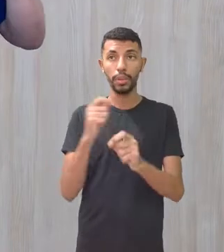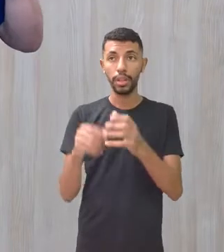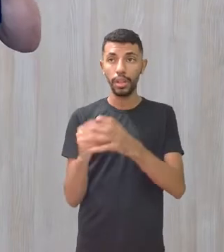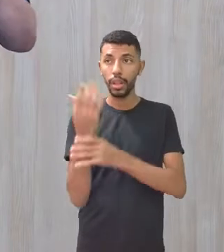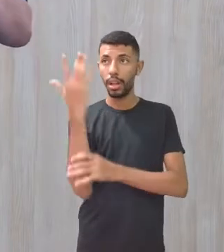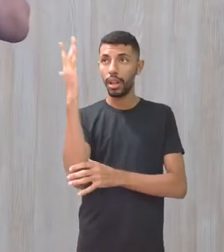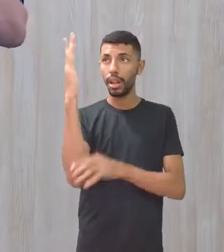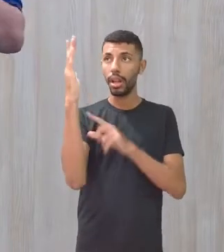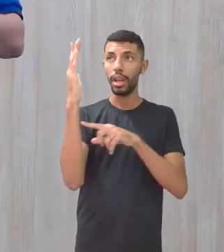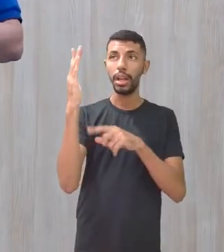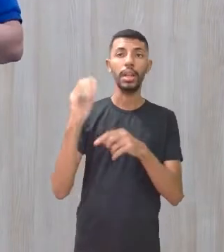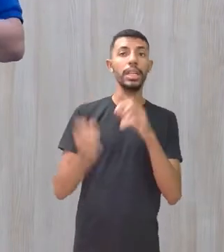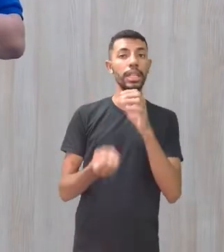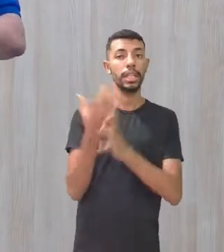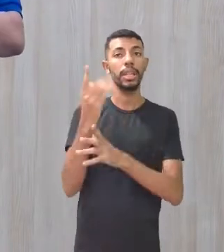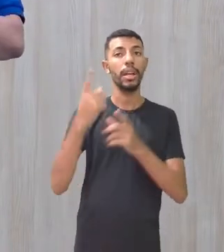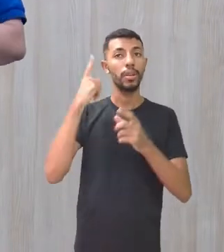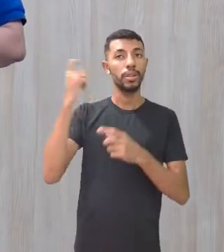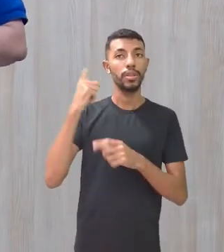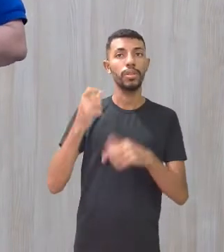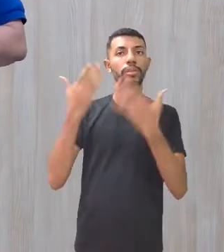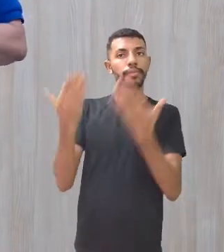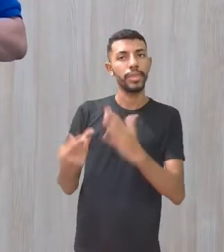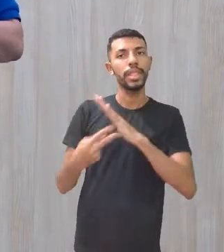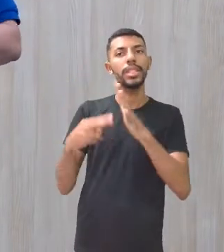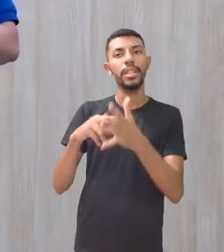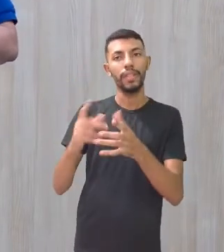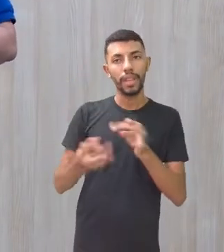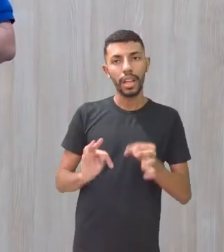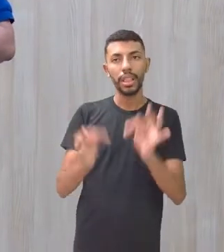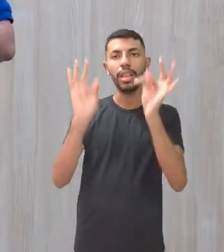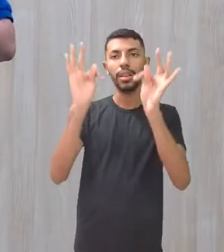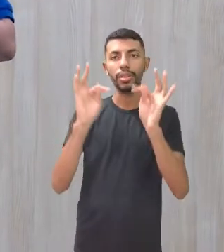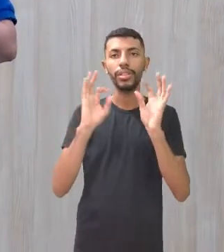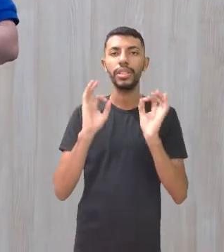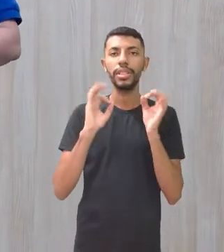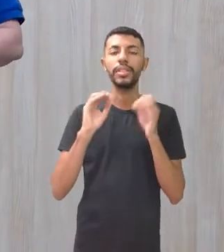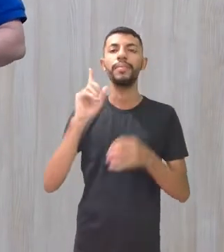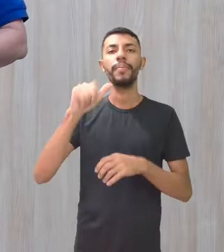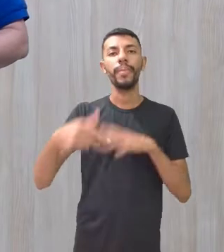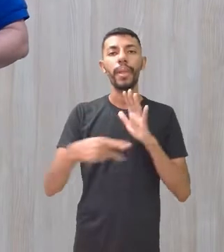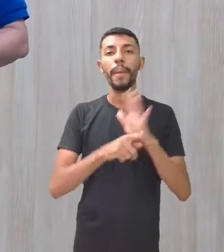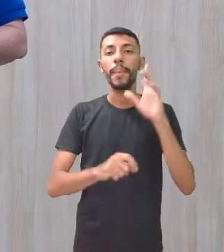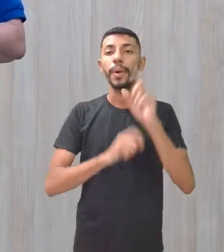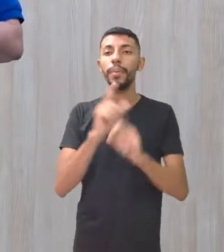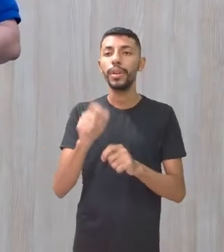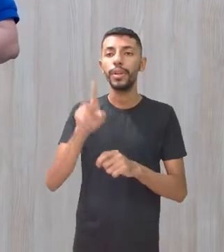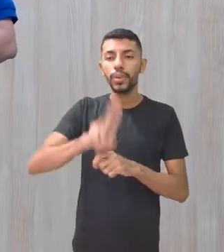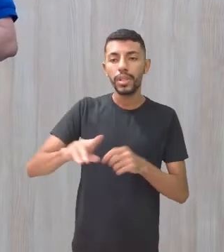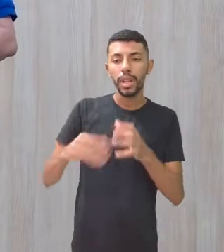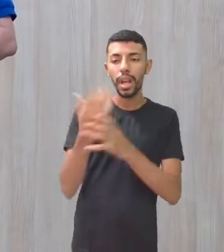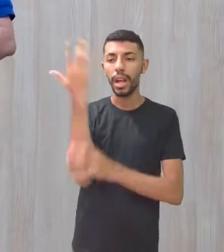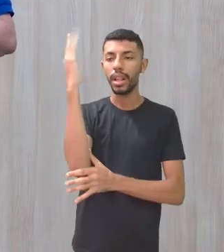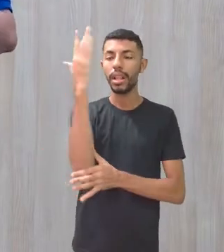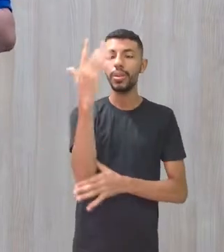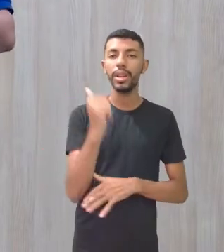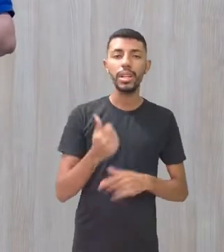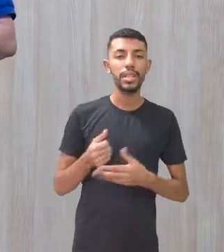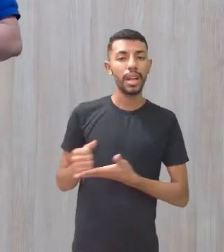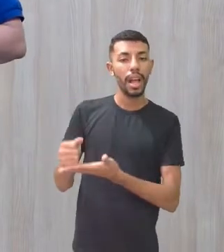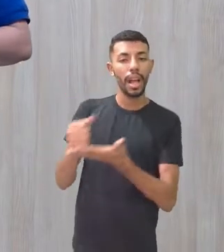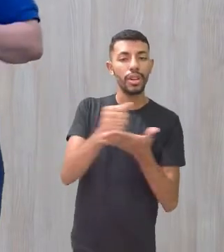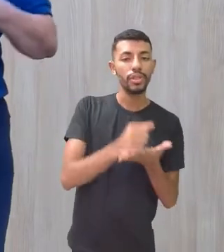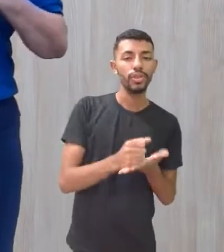planta oca produz um som, isso é tecnologia. Ele está produzindo tecnologia, ele está utilizando a natureza a seu favor. Então,